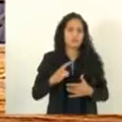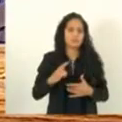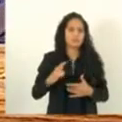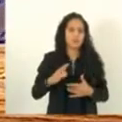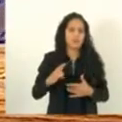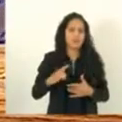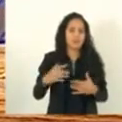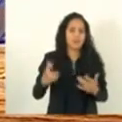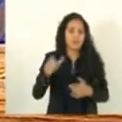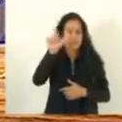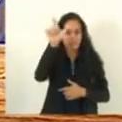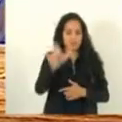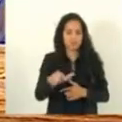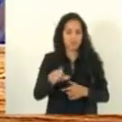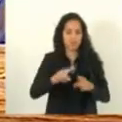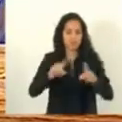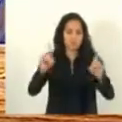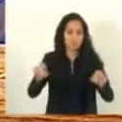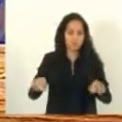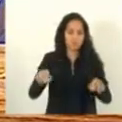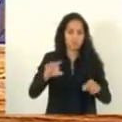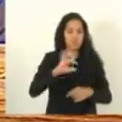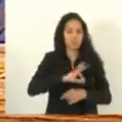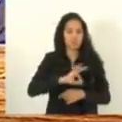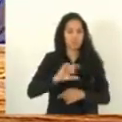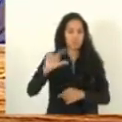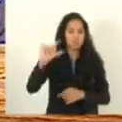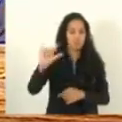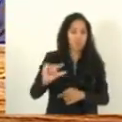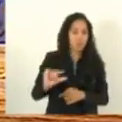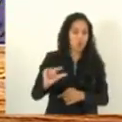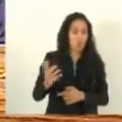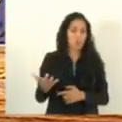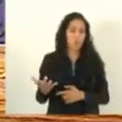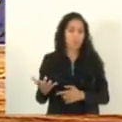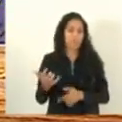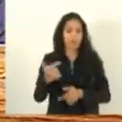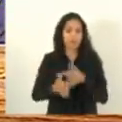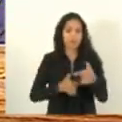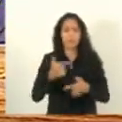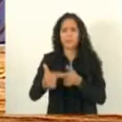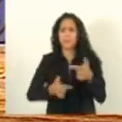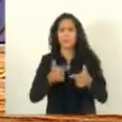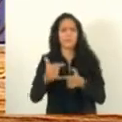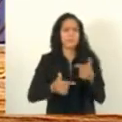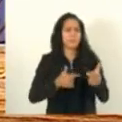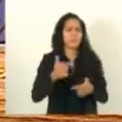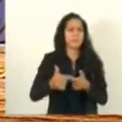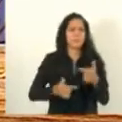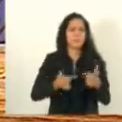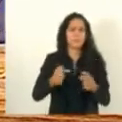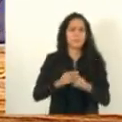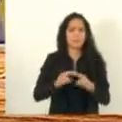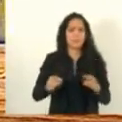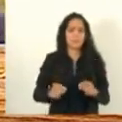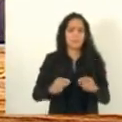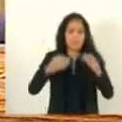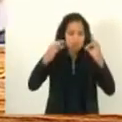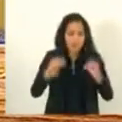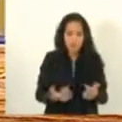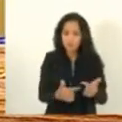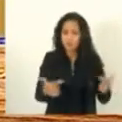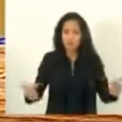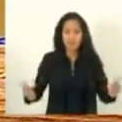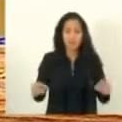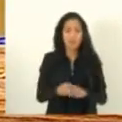o servidor que está lá ganhando mal, trabalhando muitas vezes sem as condições adequadas, ainda por